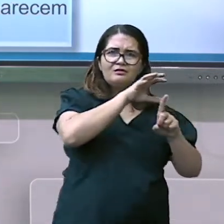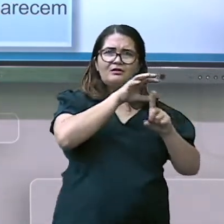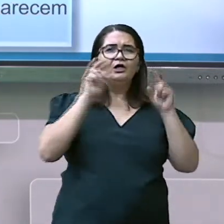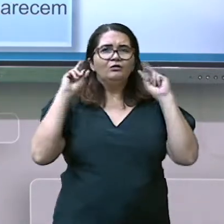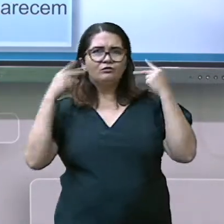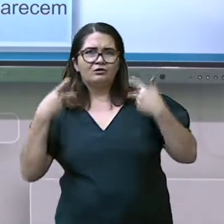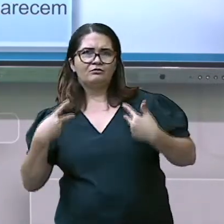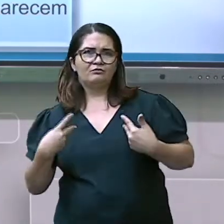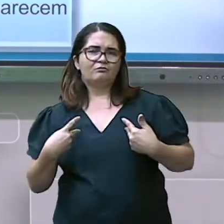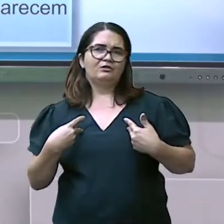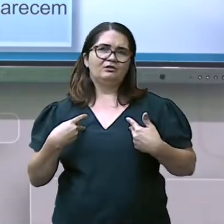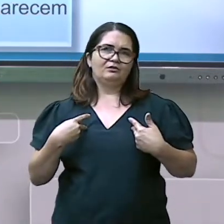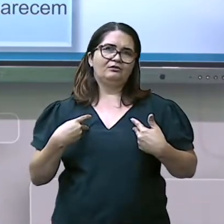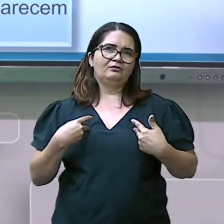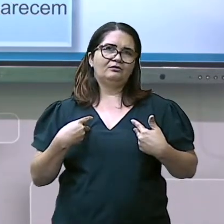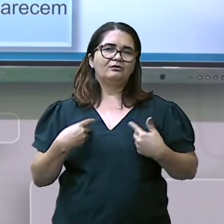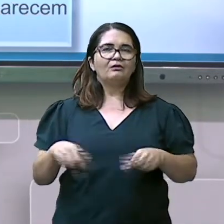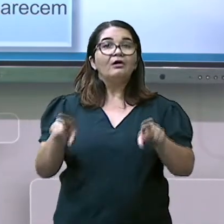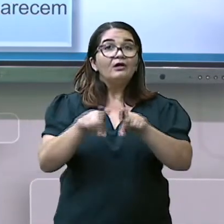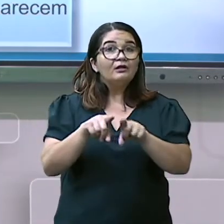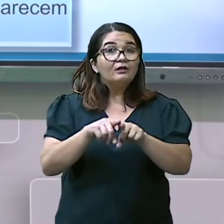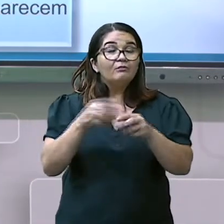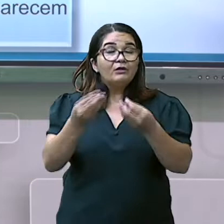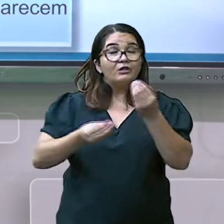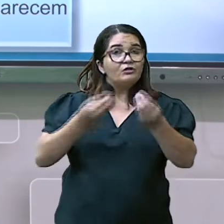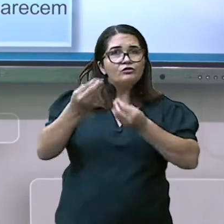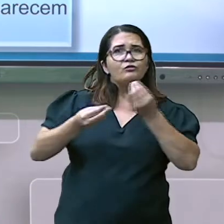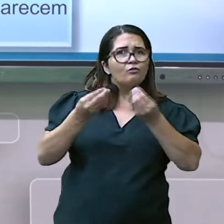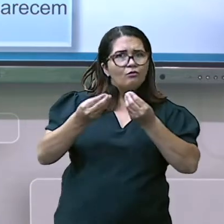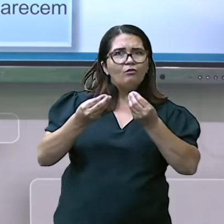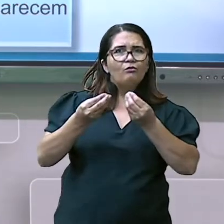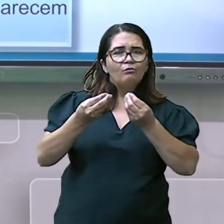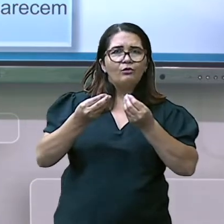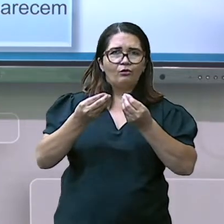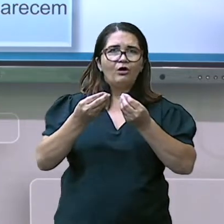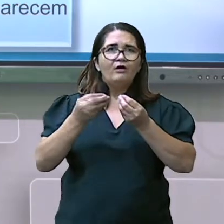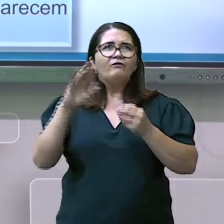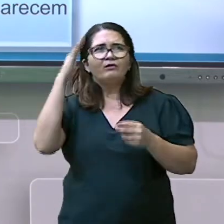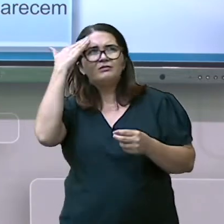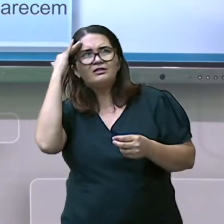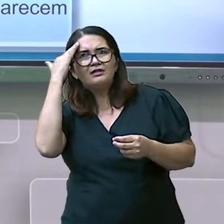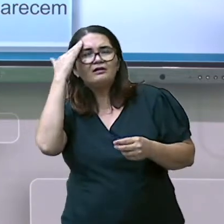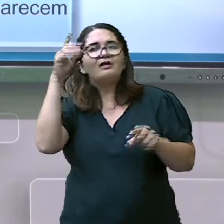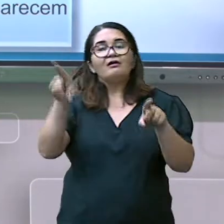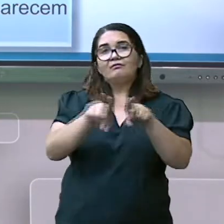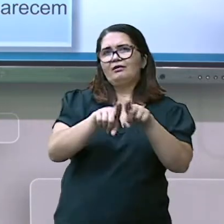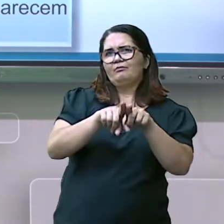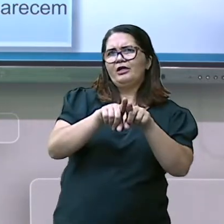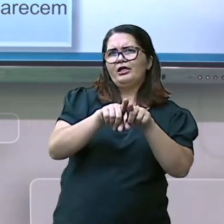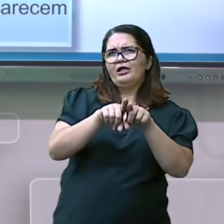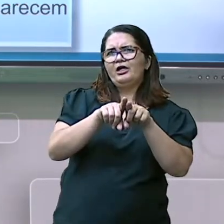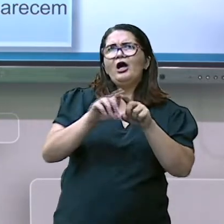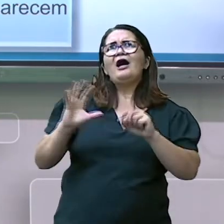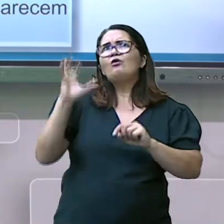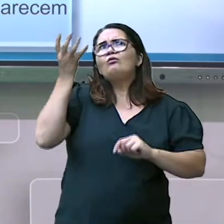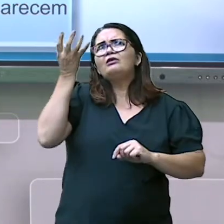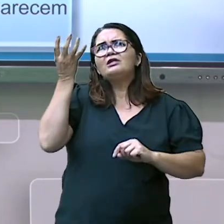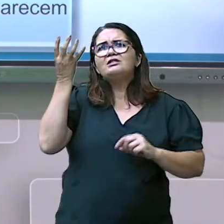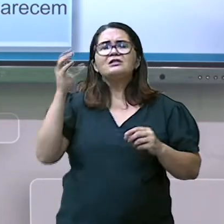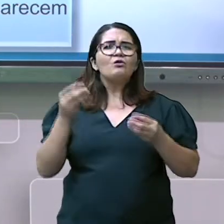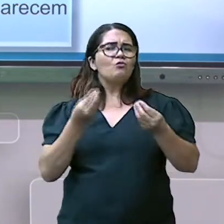longe das cidades, principalmente. E nós vamos ver que a construção das